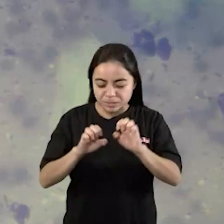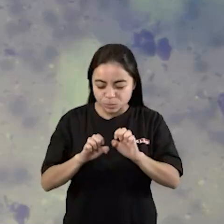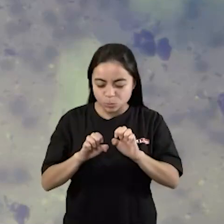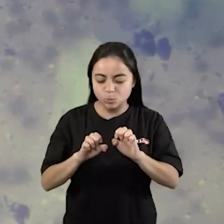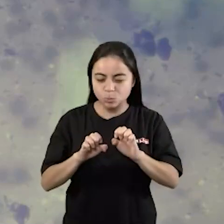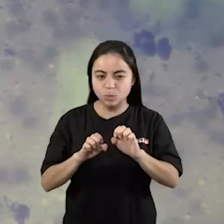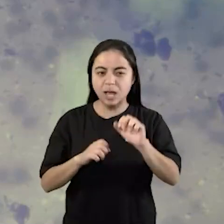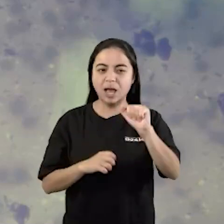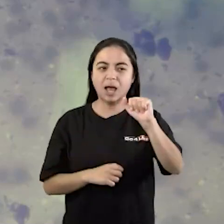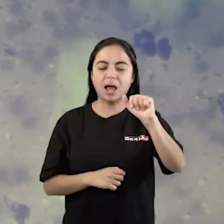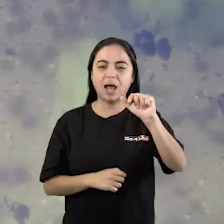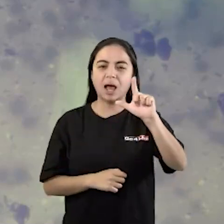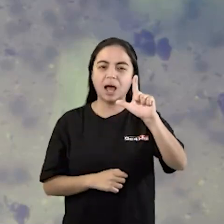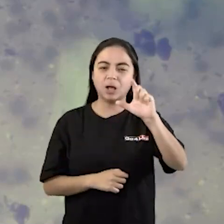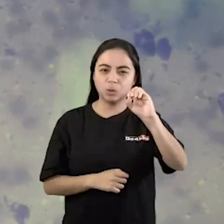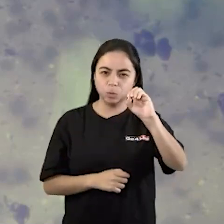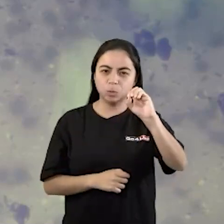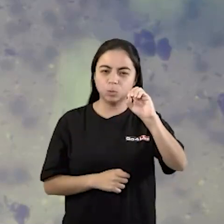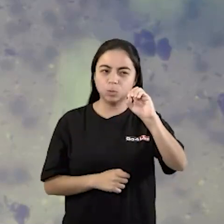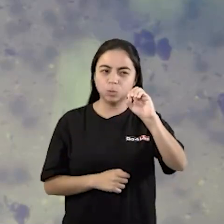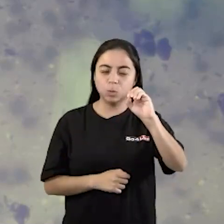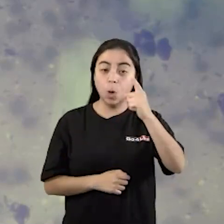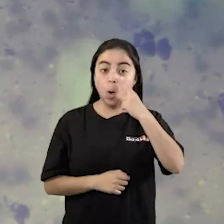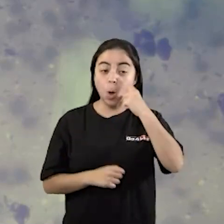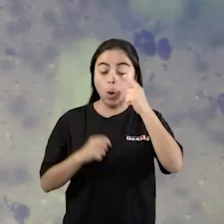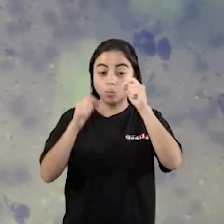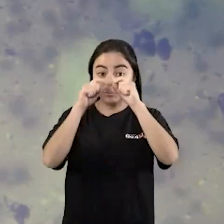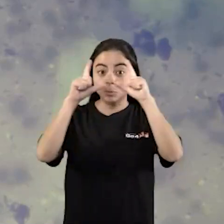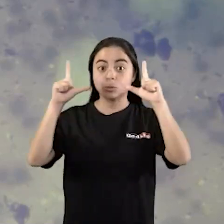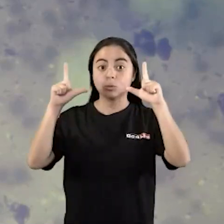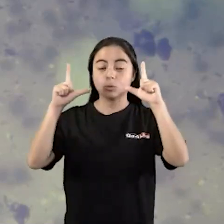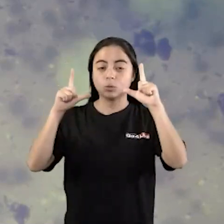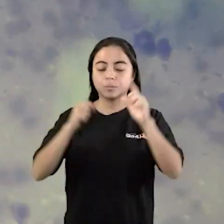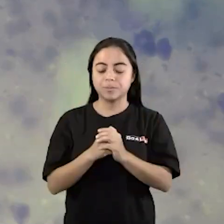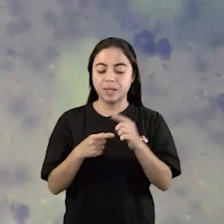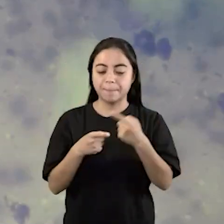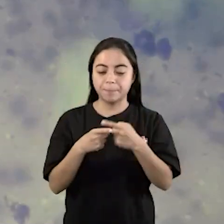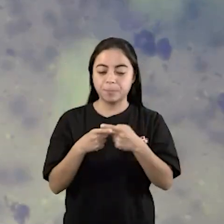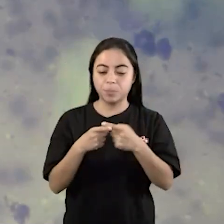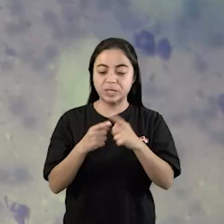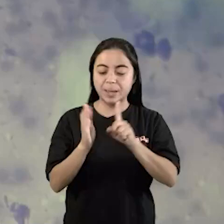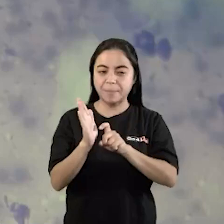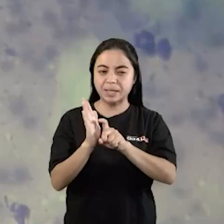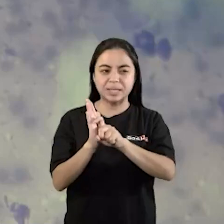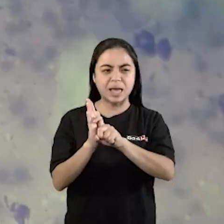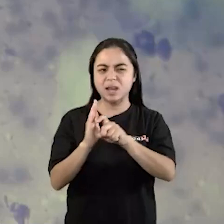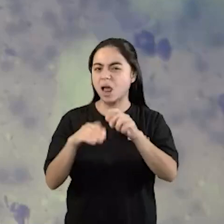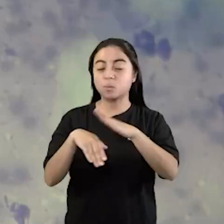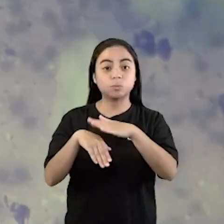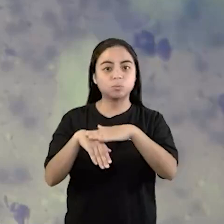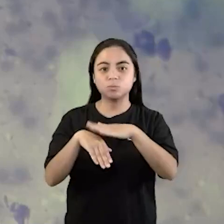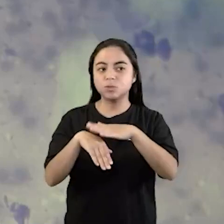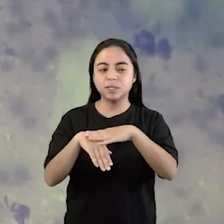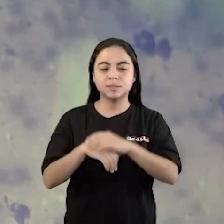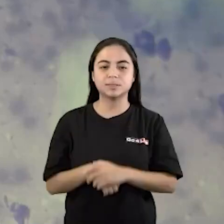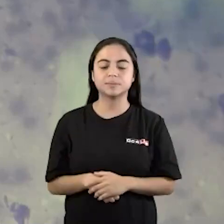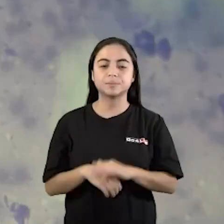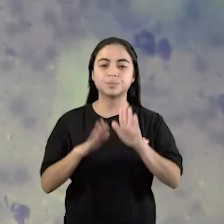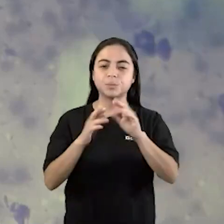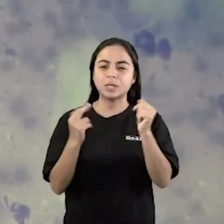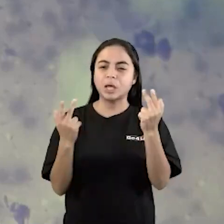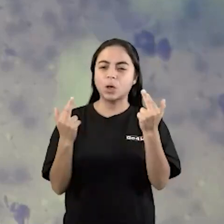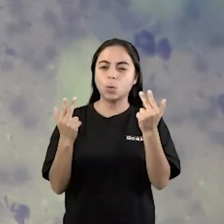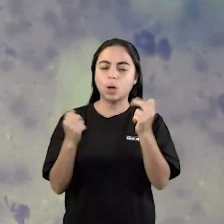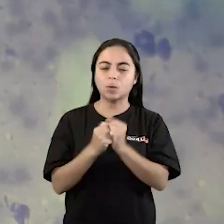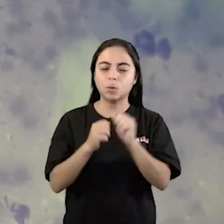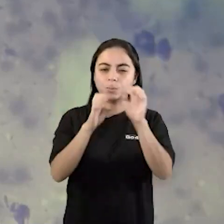essa estrutura com halo chama muita atenção, porque bactéria não faz halo assim. Outra aqui igual, ó, uma